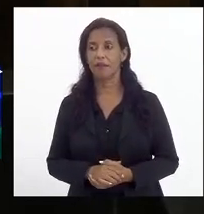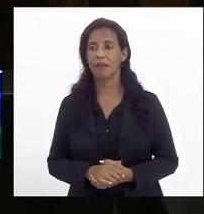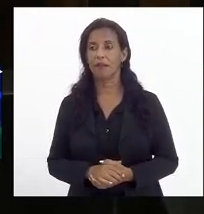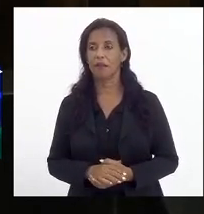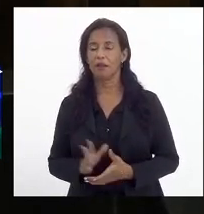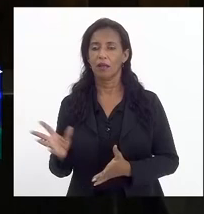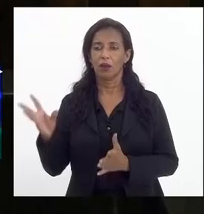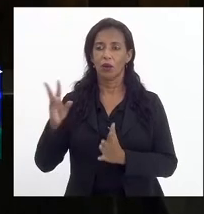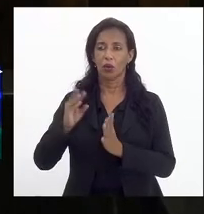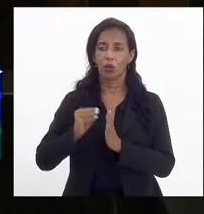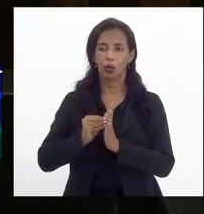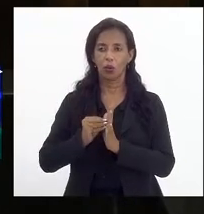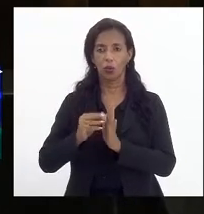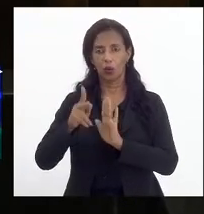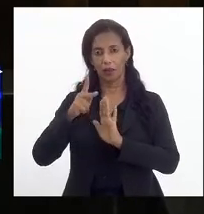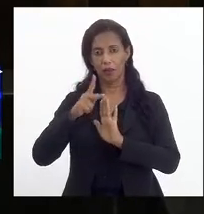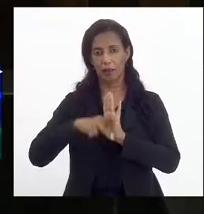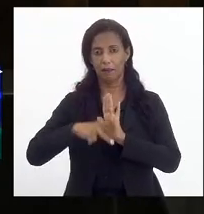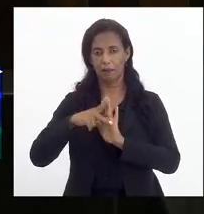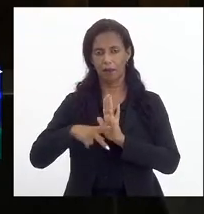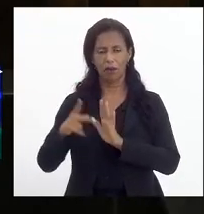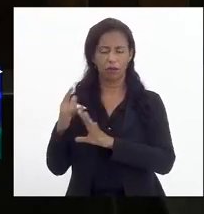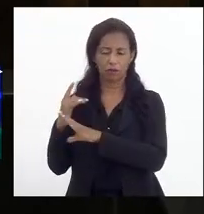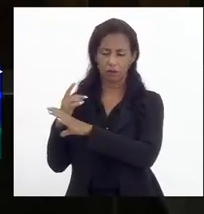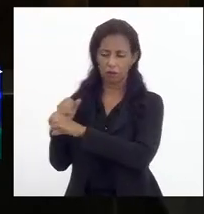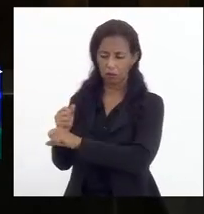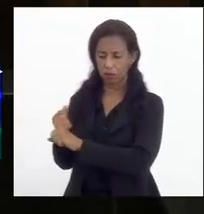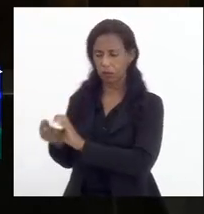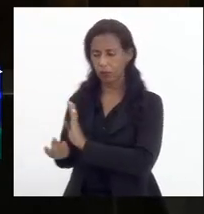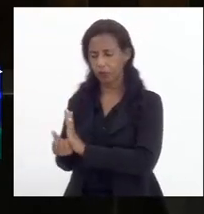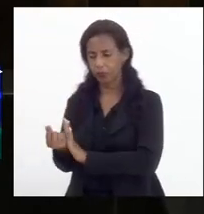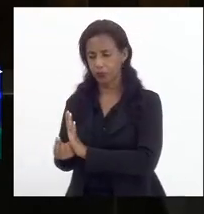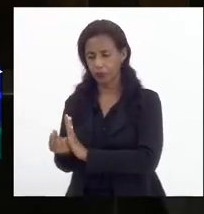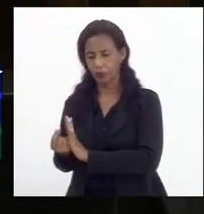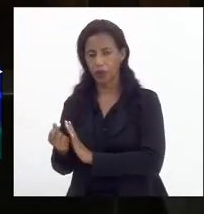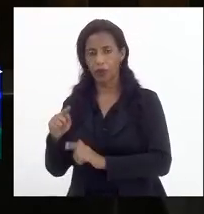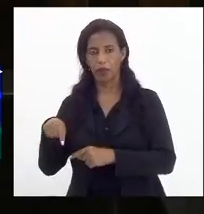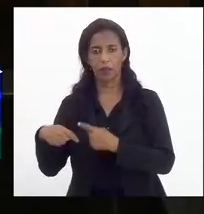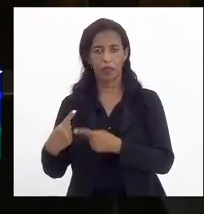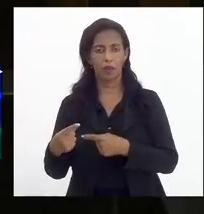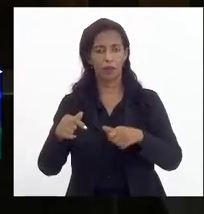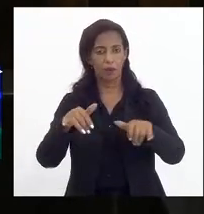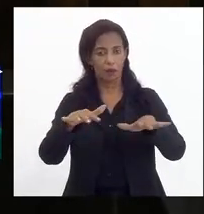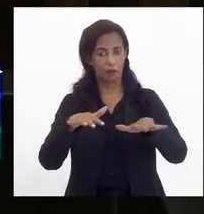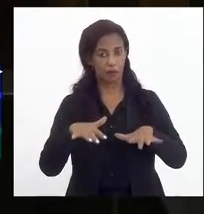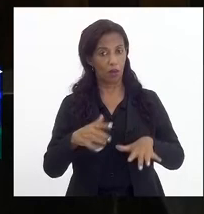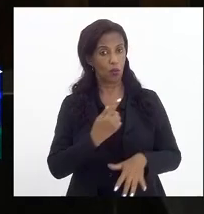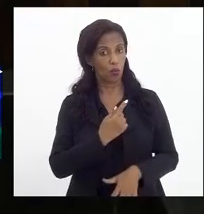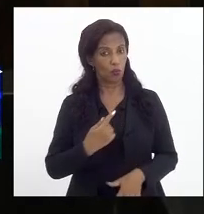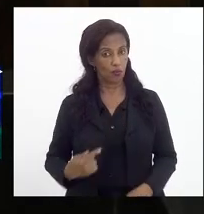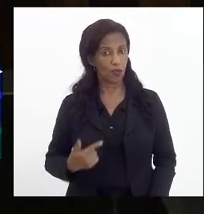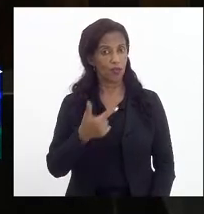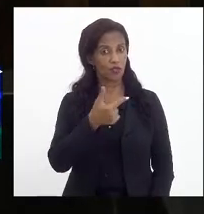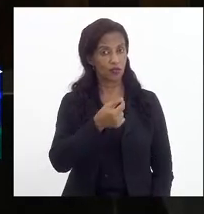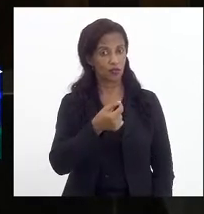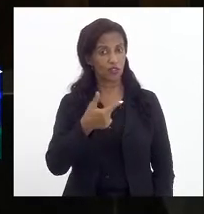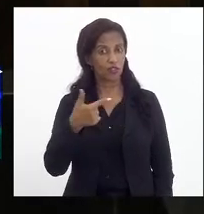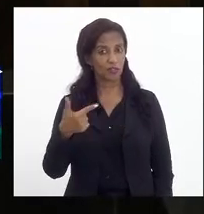colocar em Pauta tanto na comissão de orçamento como depois em plenário as contas do governo 2020